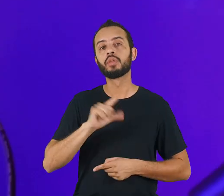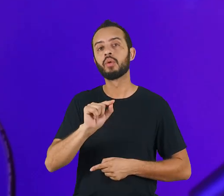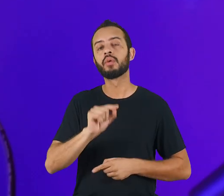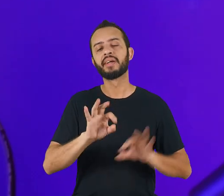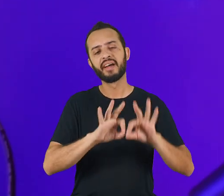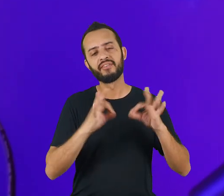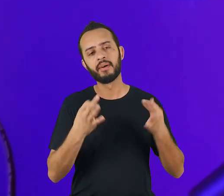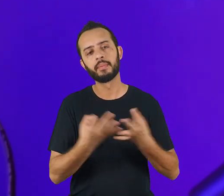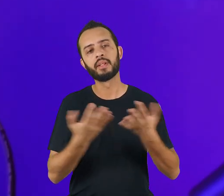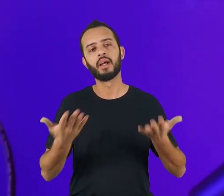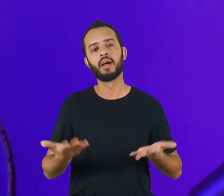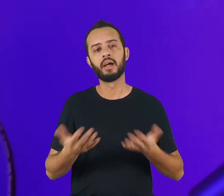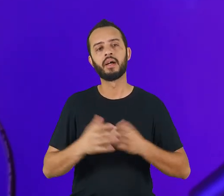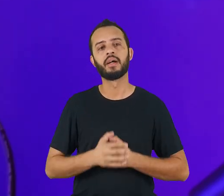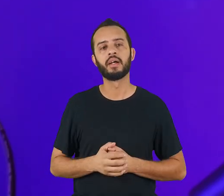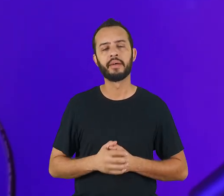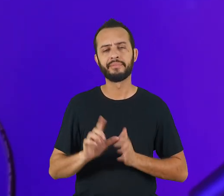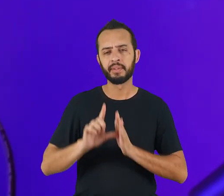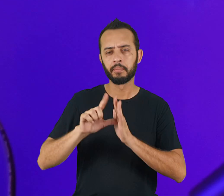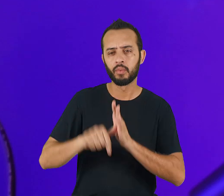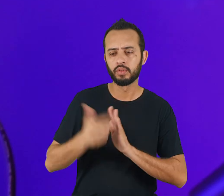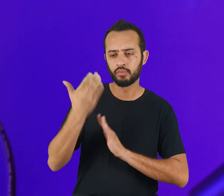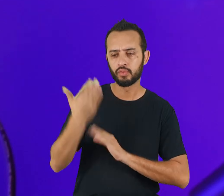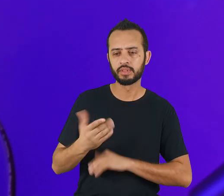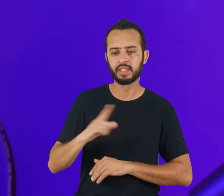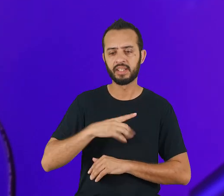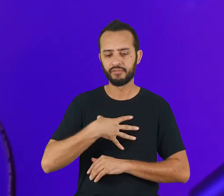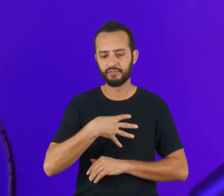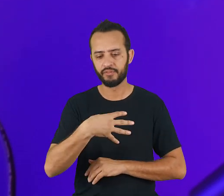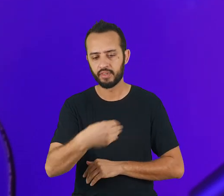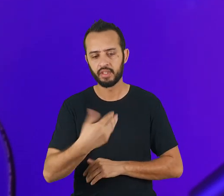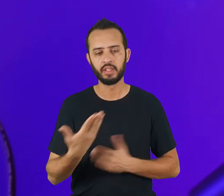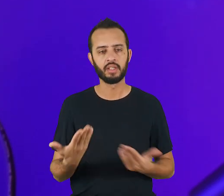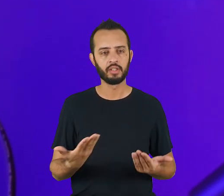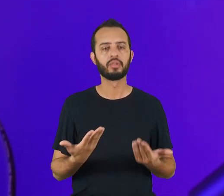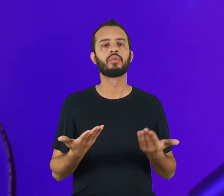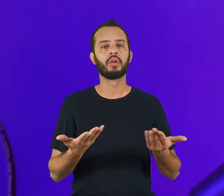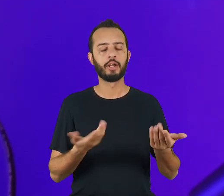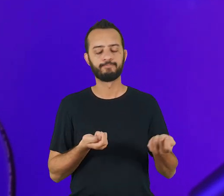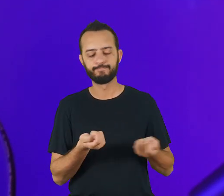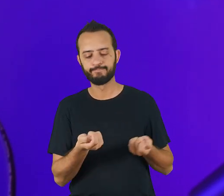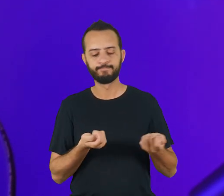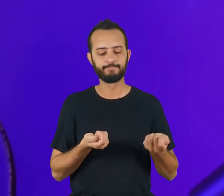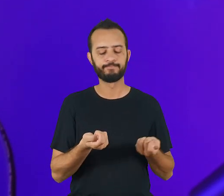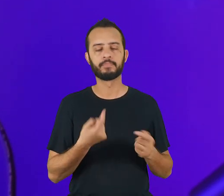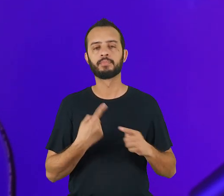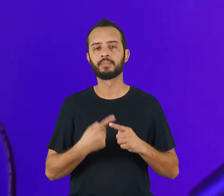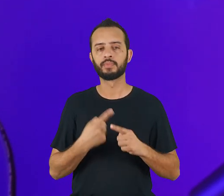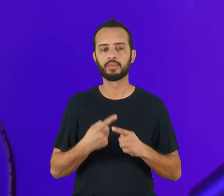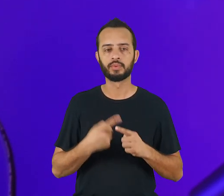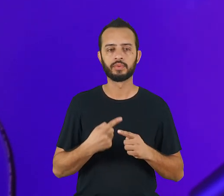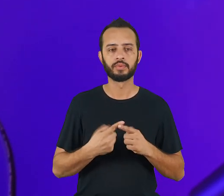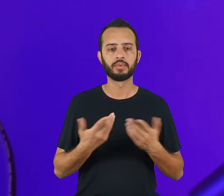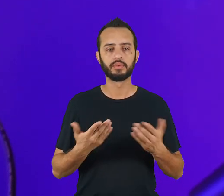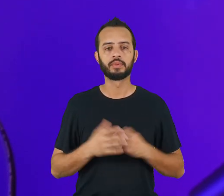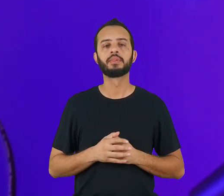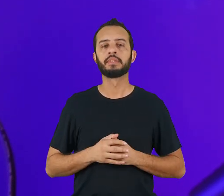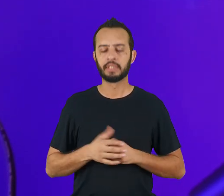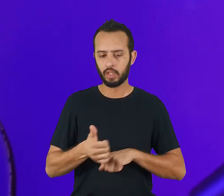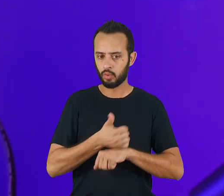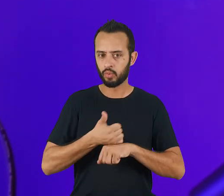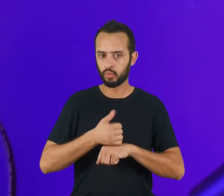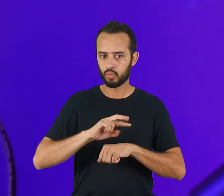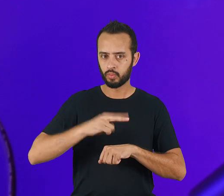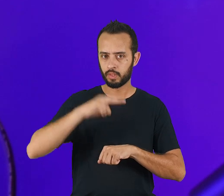parte familiar né depois quando você tem teus filhos né Então administrar isso né porque e é uma